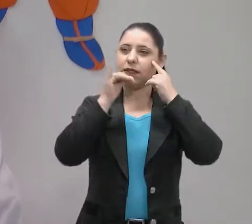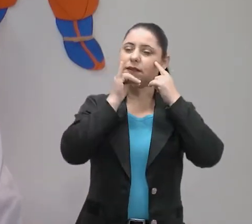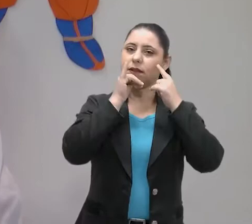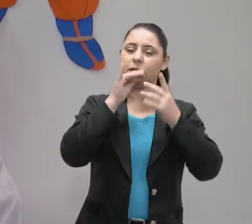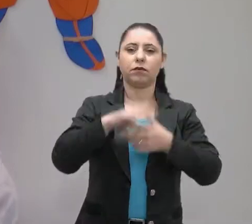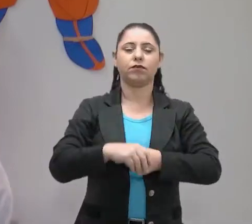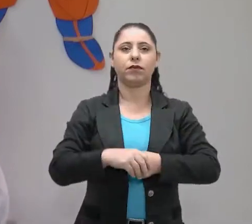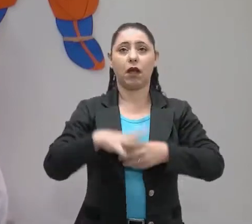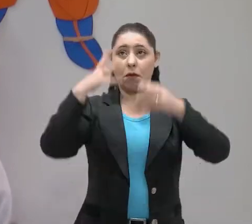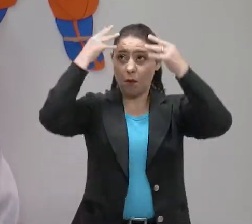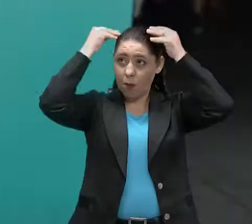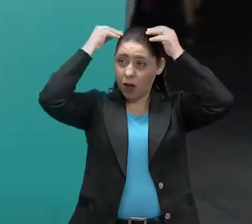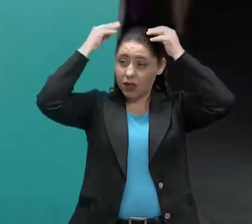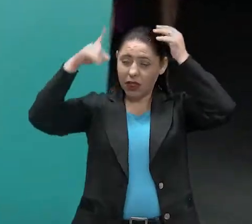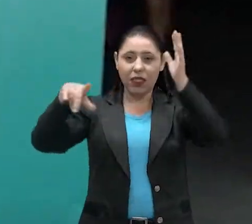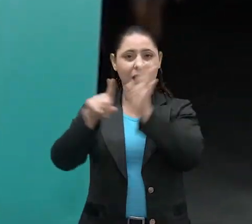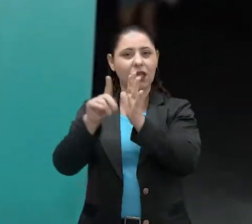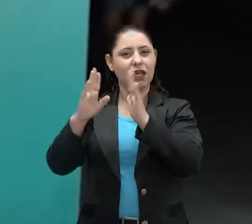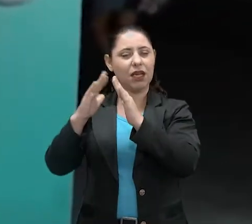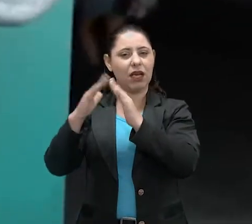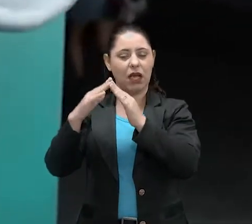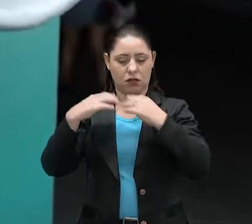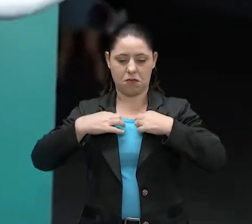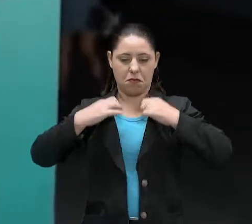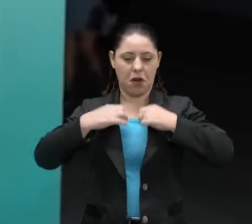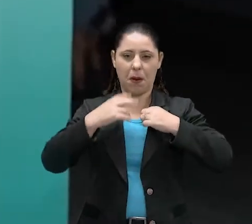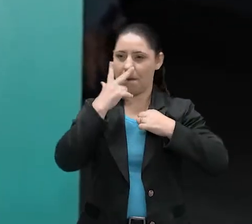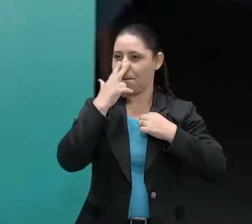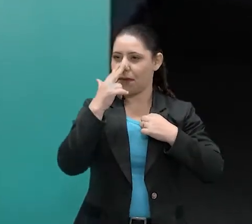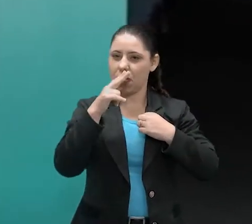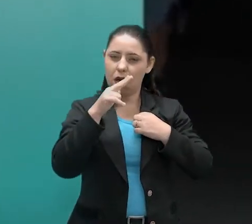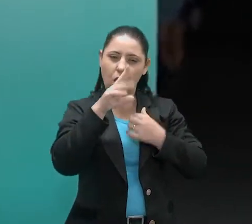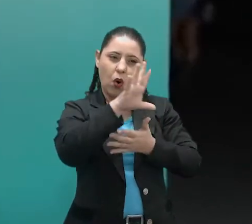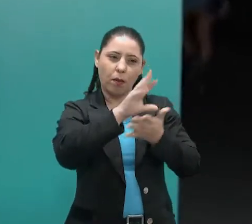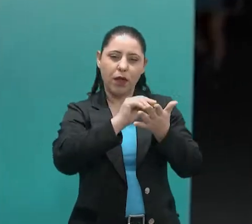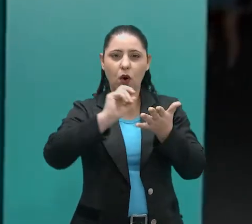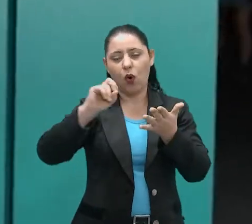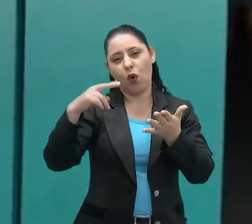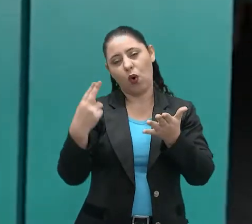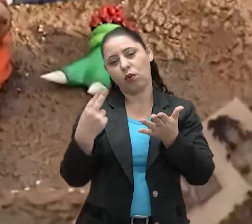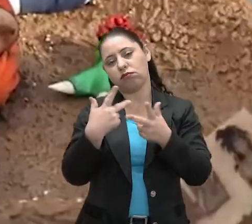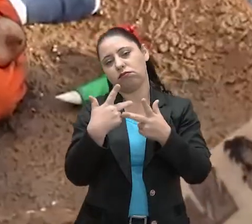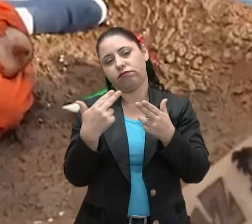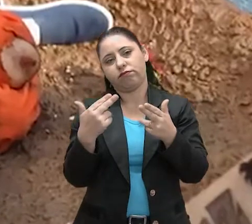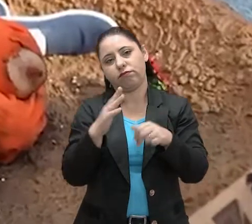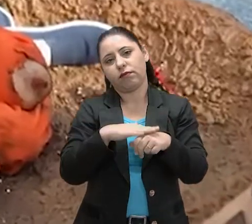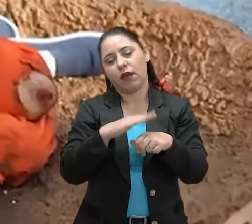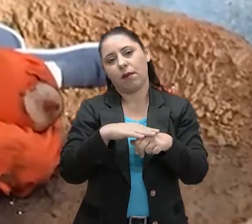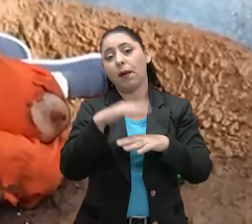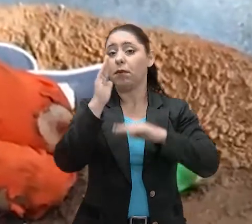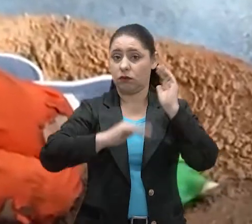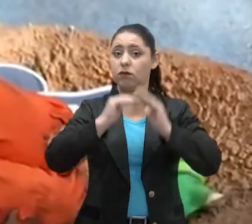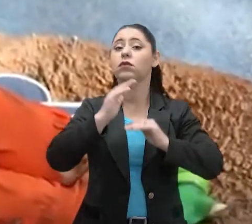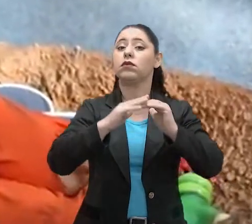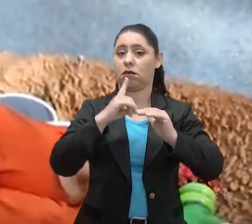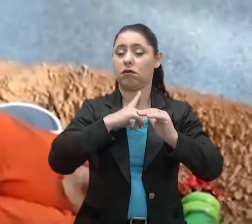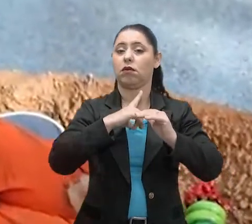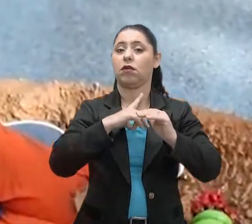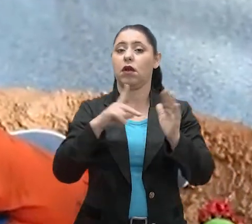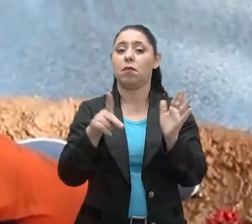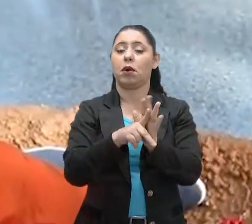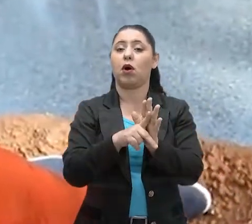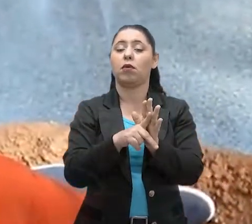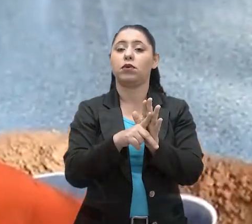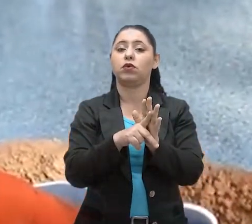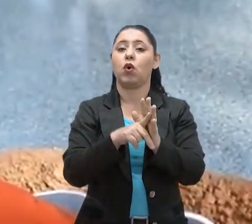pode ser desde, sei lá, você pegar uma peruca que você tem em casa e uma roupa que seja parecida ou alguma coisa mais profissional.